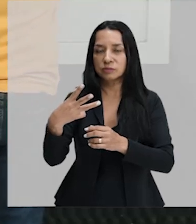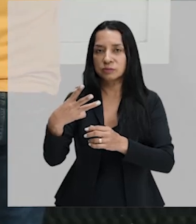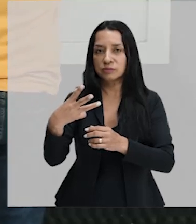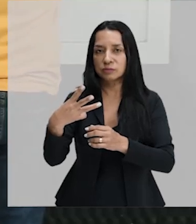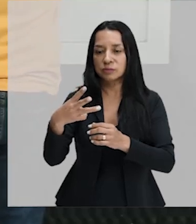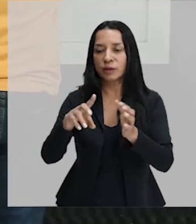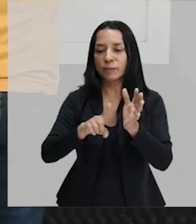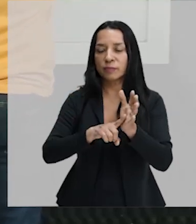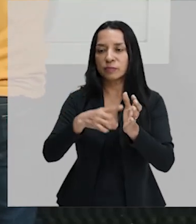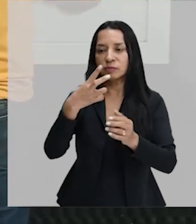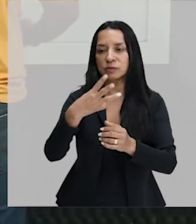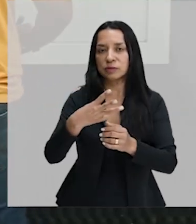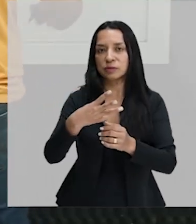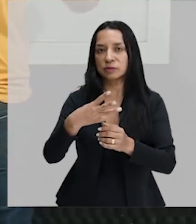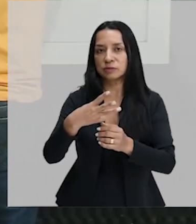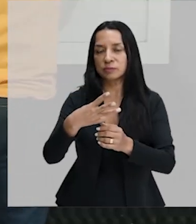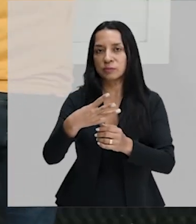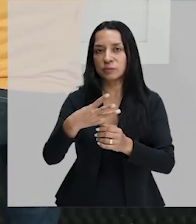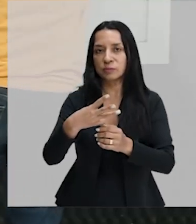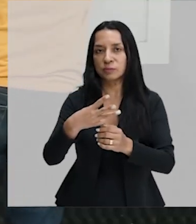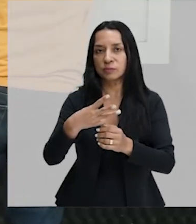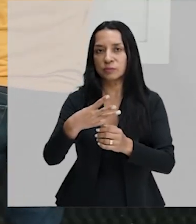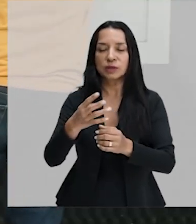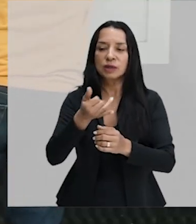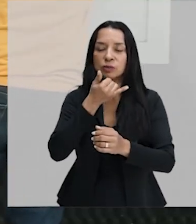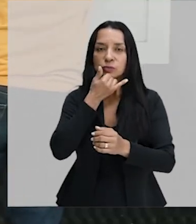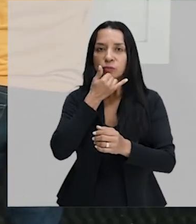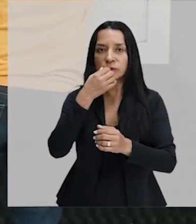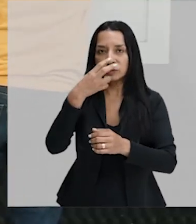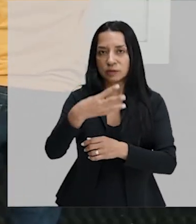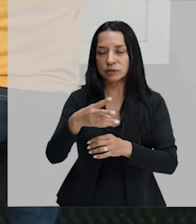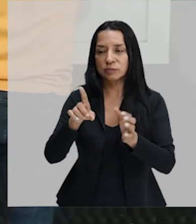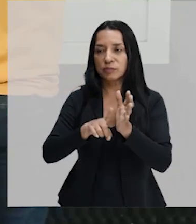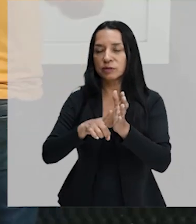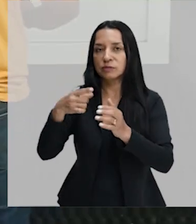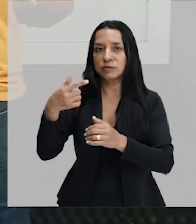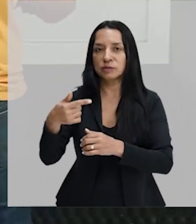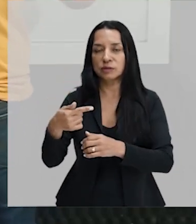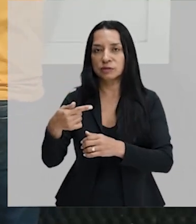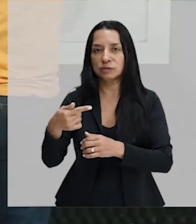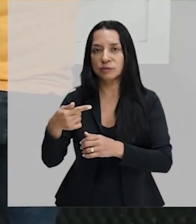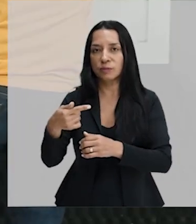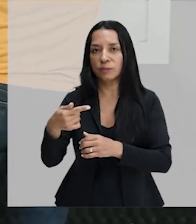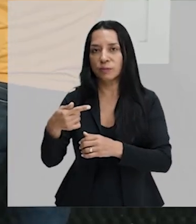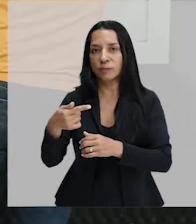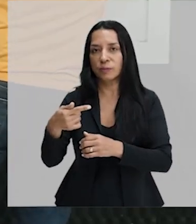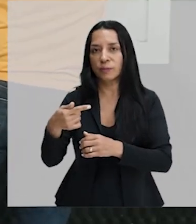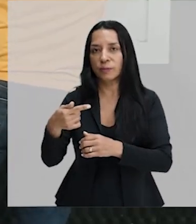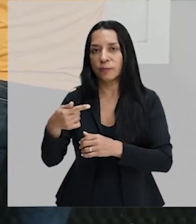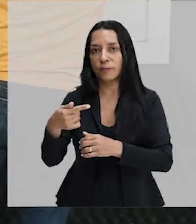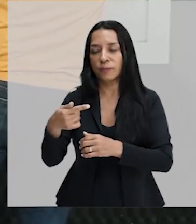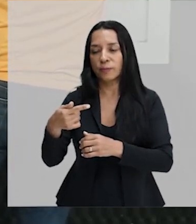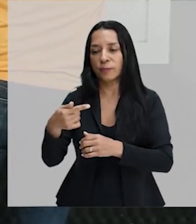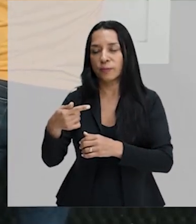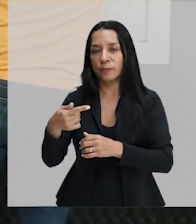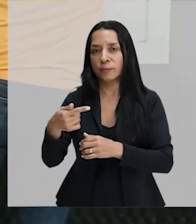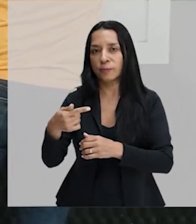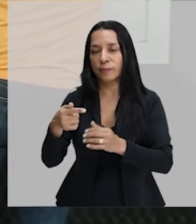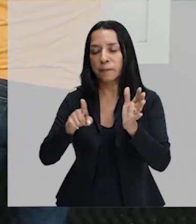Você compreender tranquilo. Aqui 8, 3 e o menos 7. E aqui vai